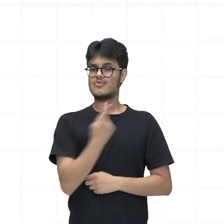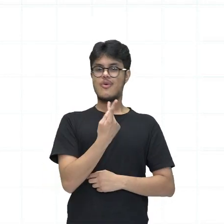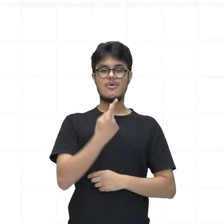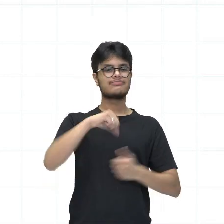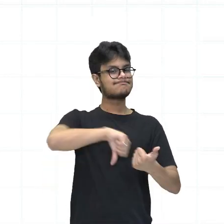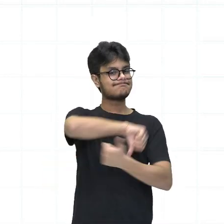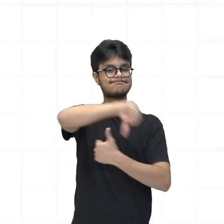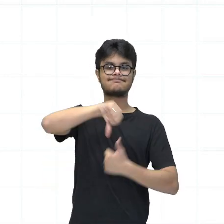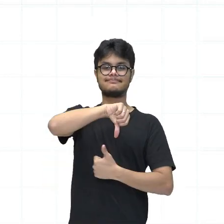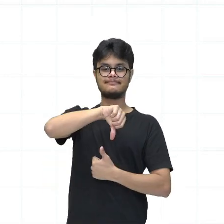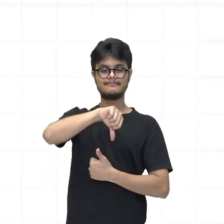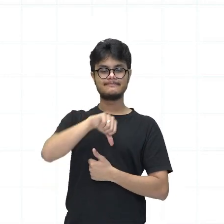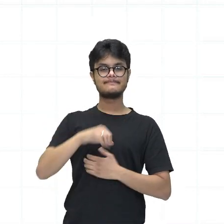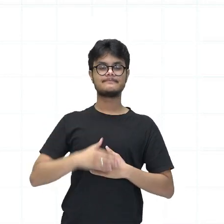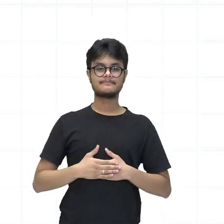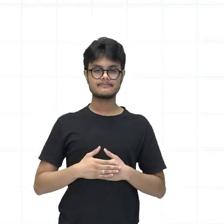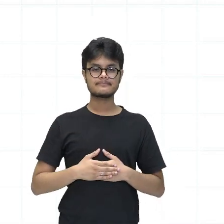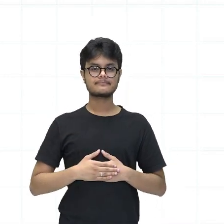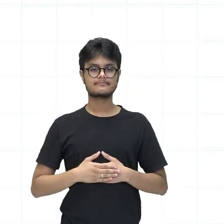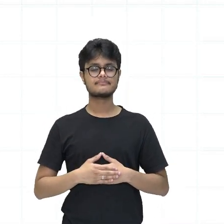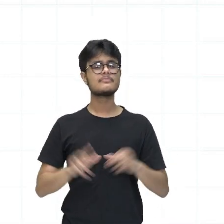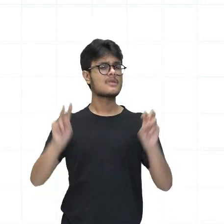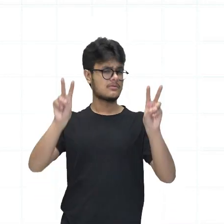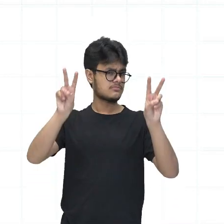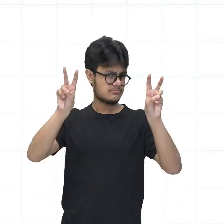com base também